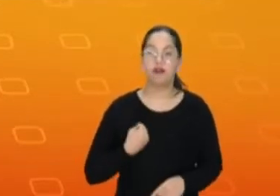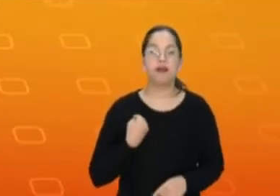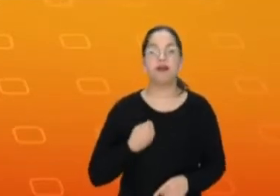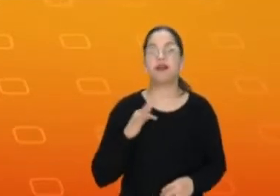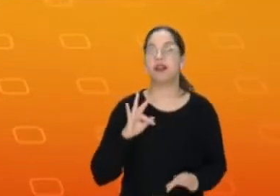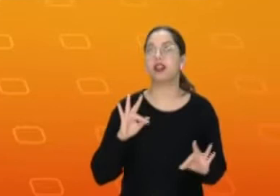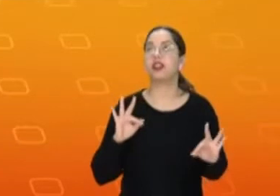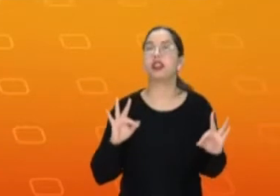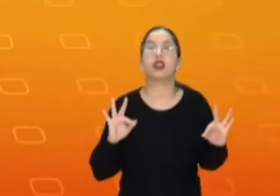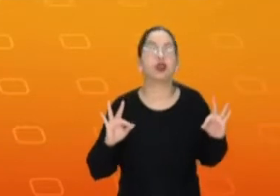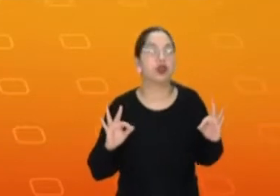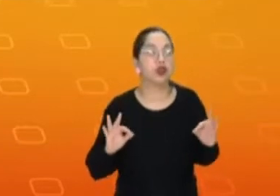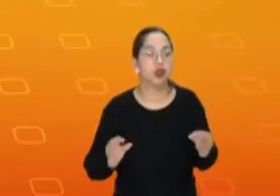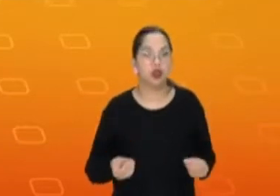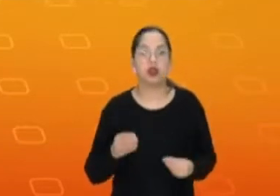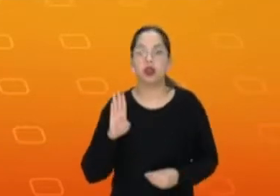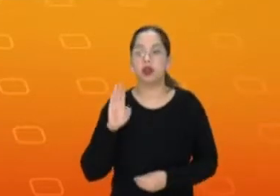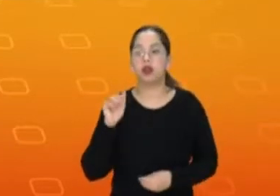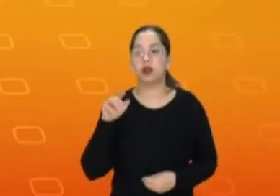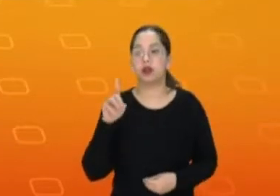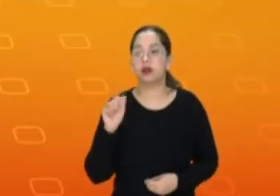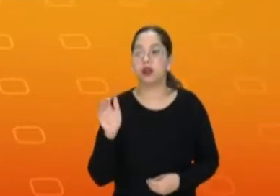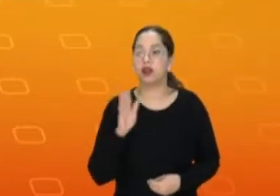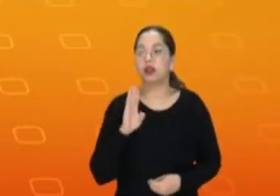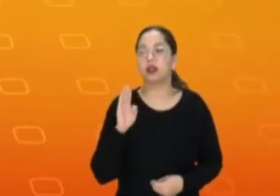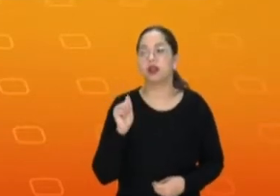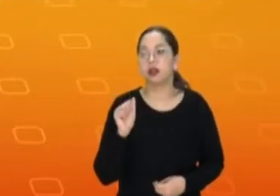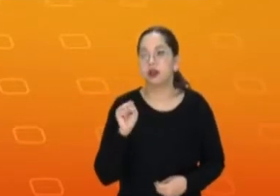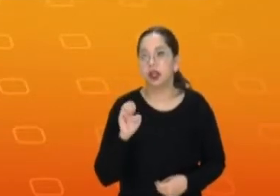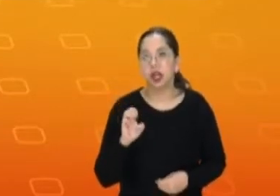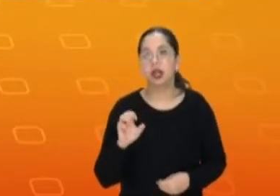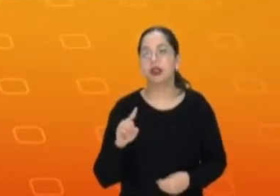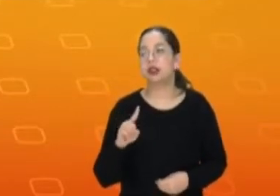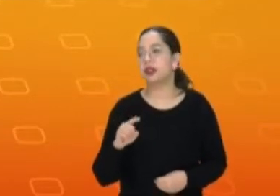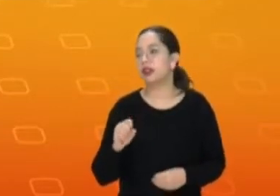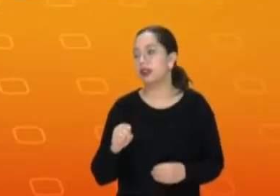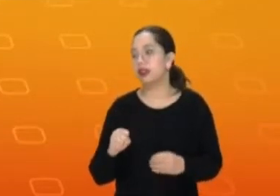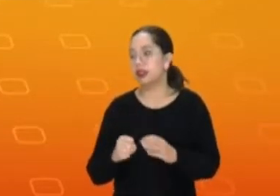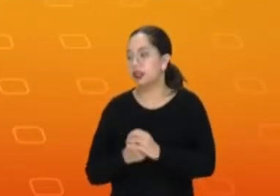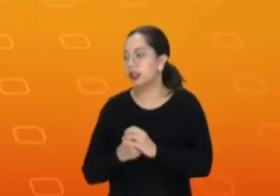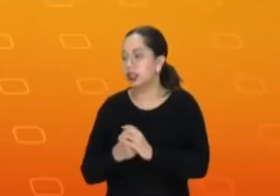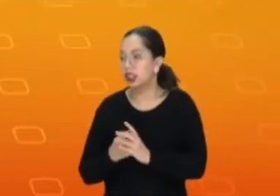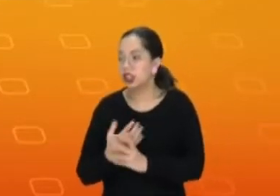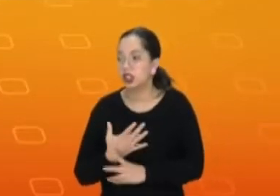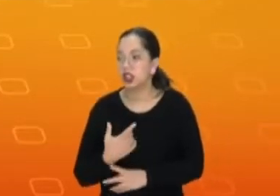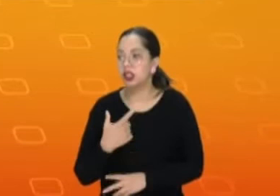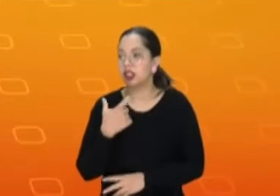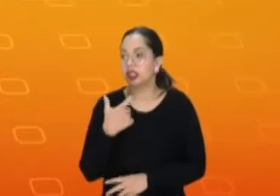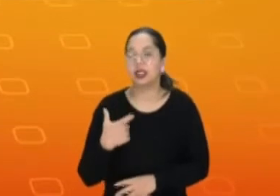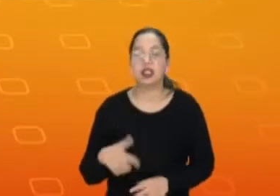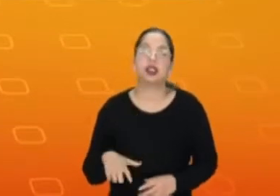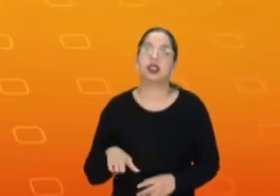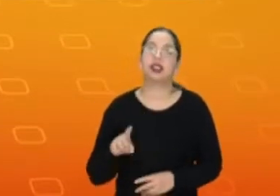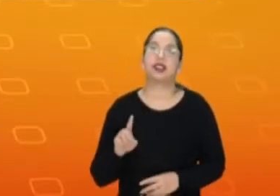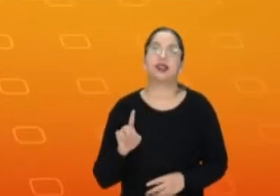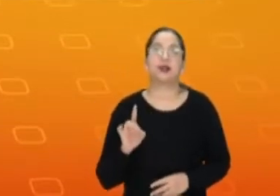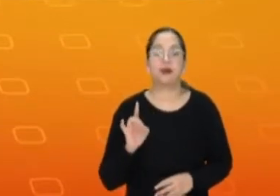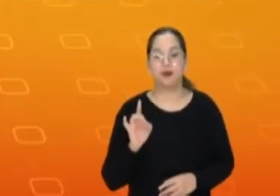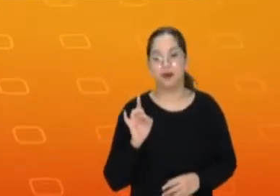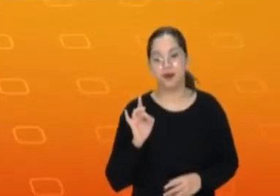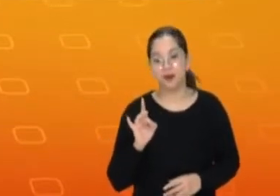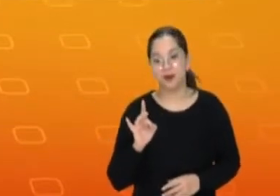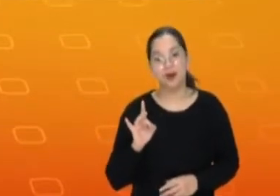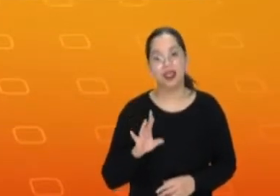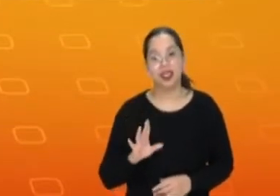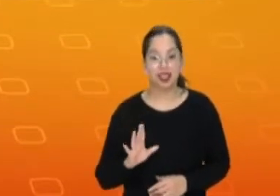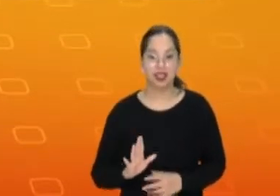inserido ali na questão do banda base e construiu a carreira dele e ascendeu para uma questão de, às vezes, até para cargos de